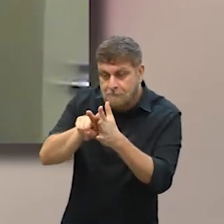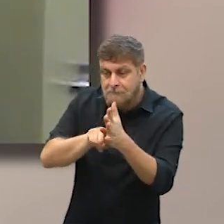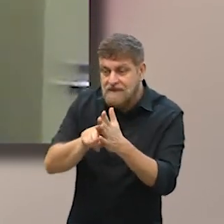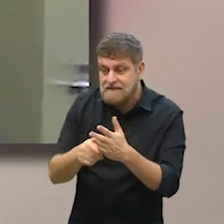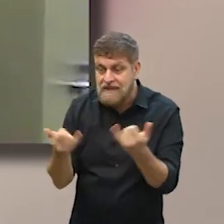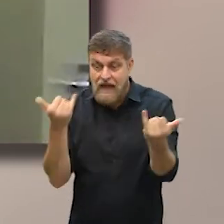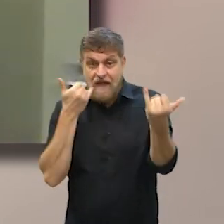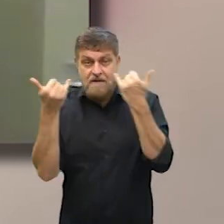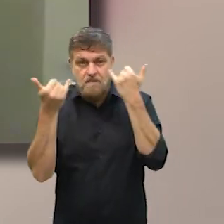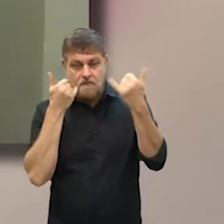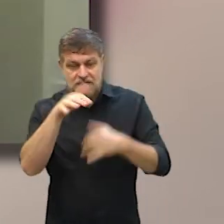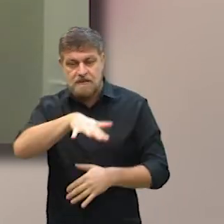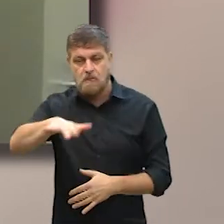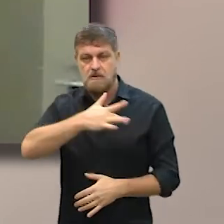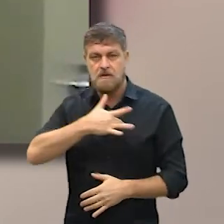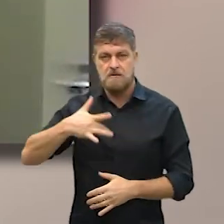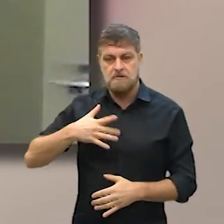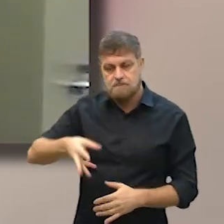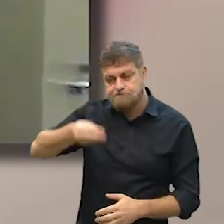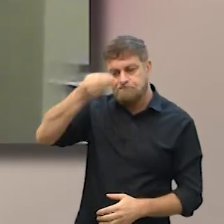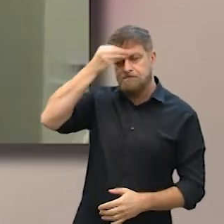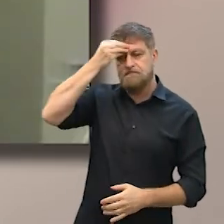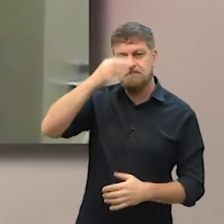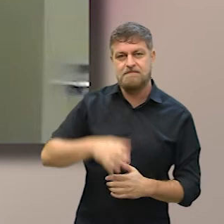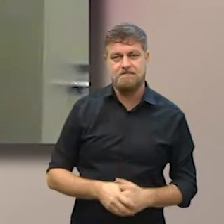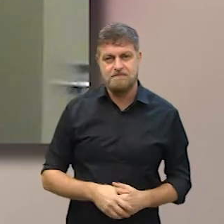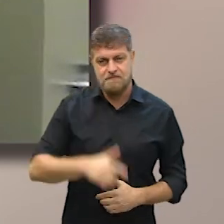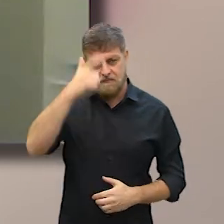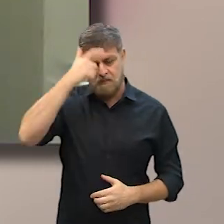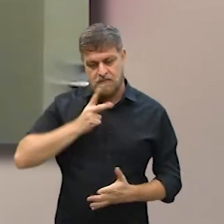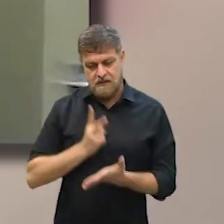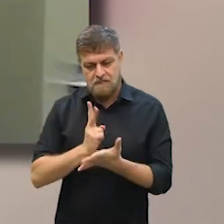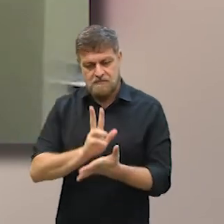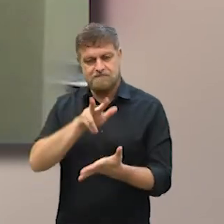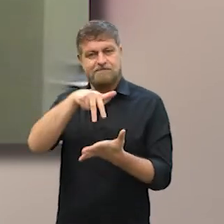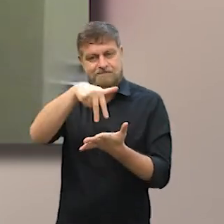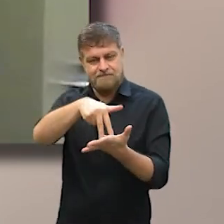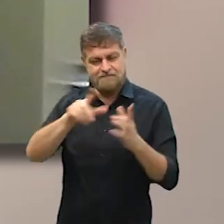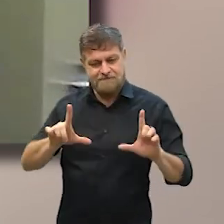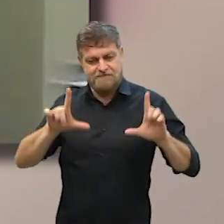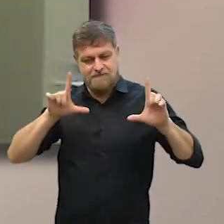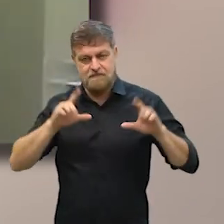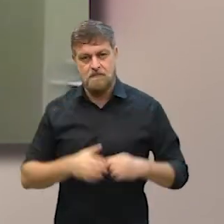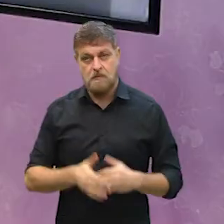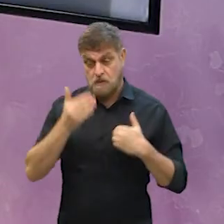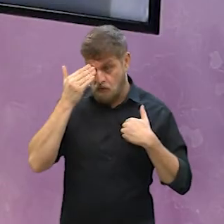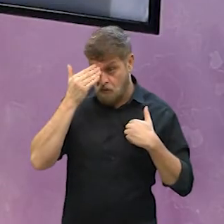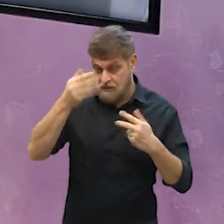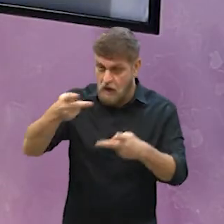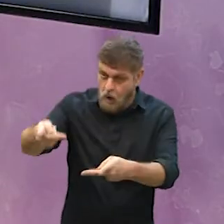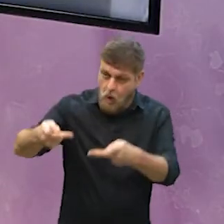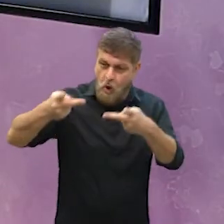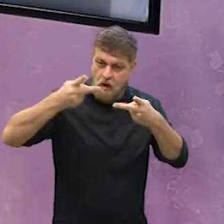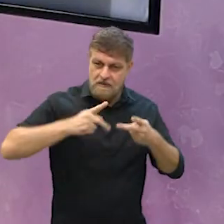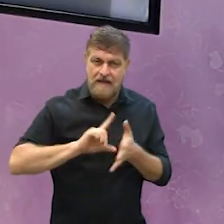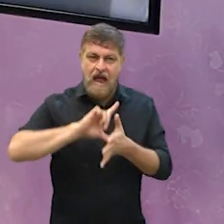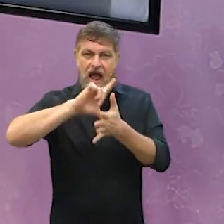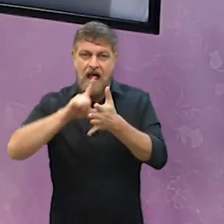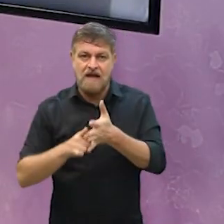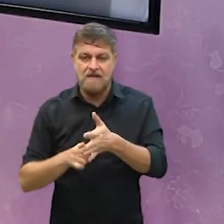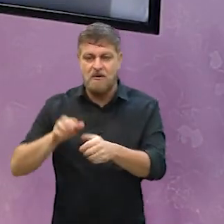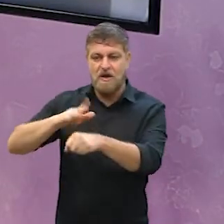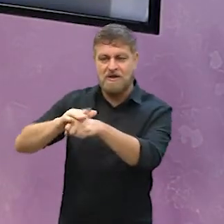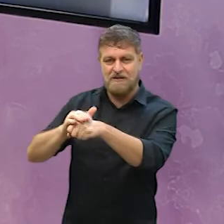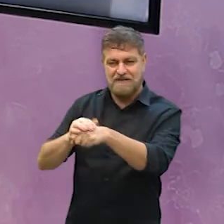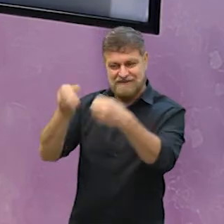a busca por informações na área de saúde estamos sempre disponíveis aí muito obrigada fica